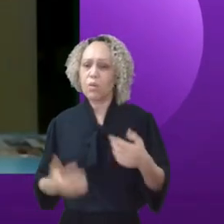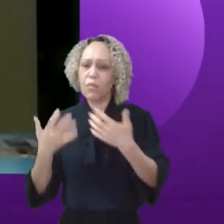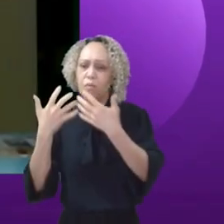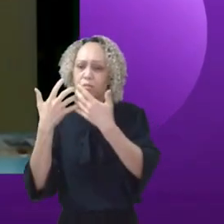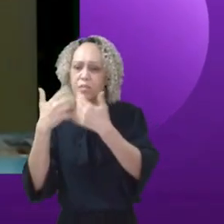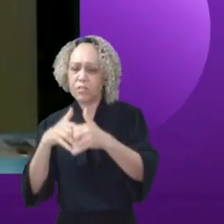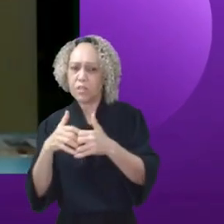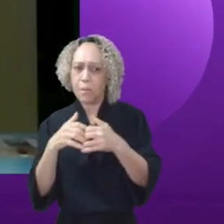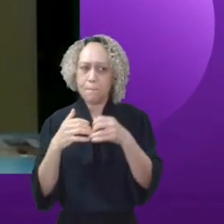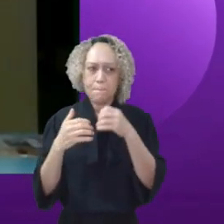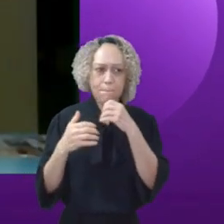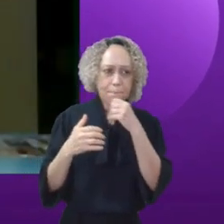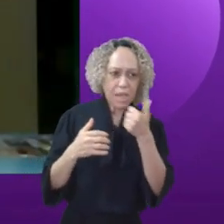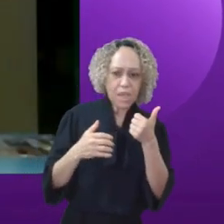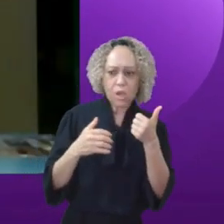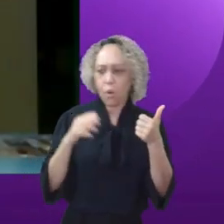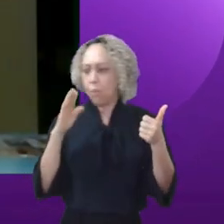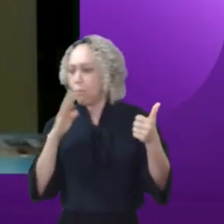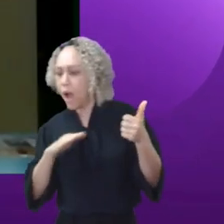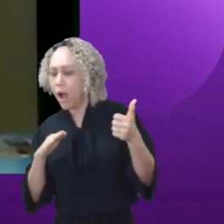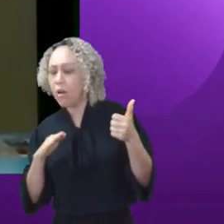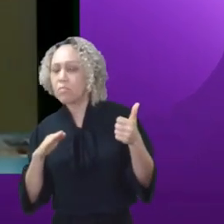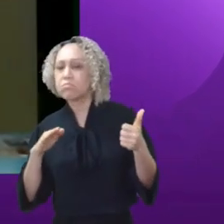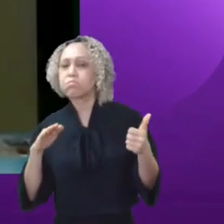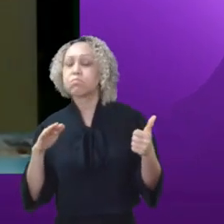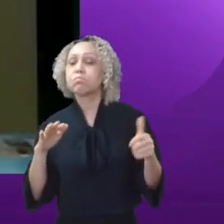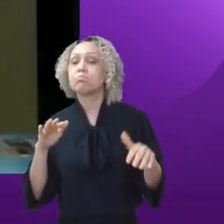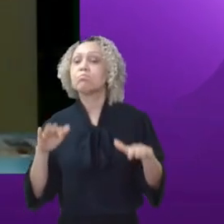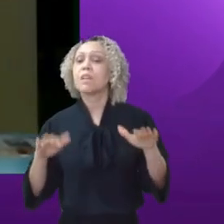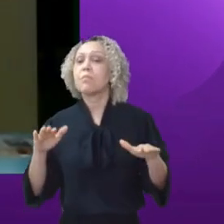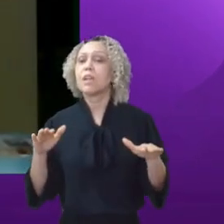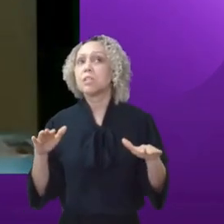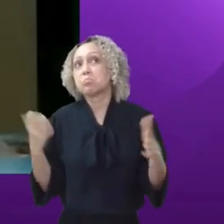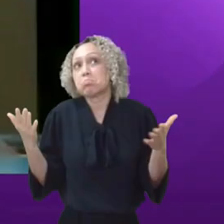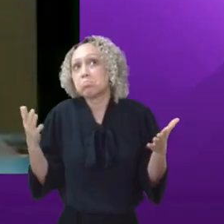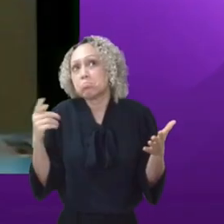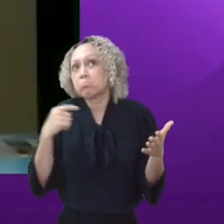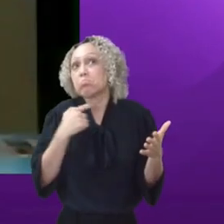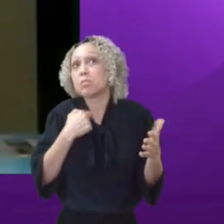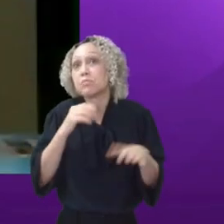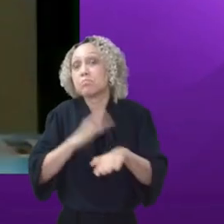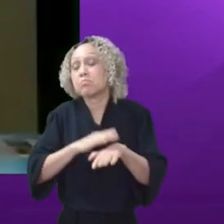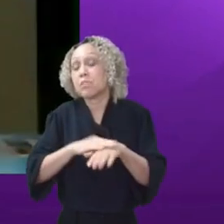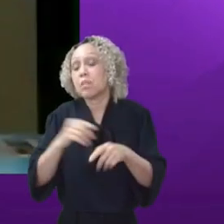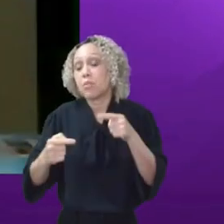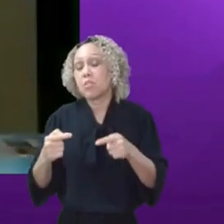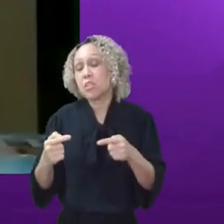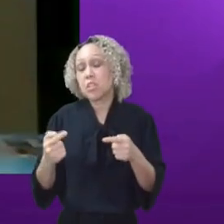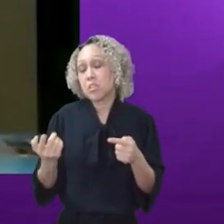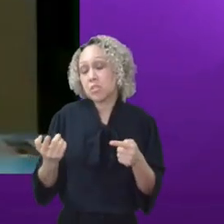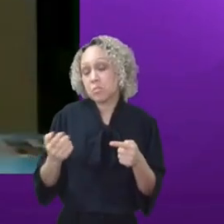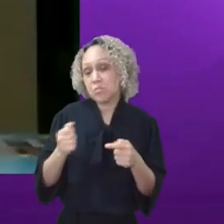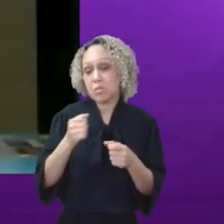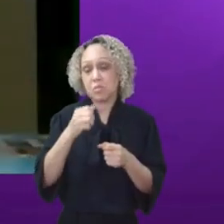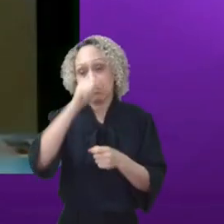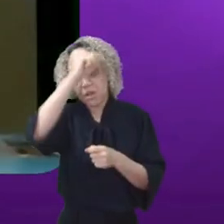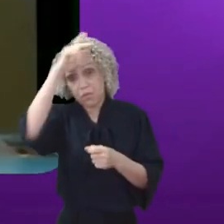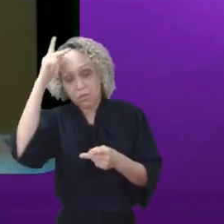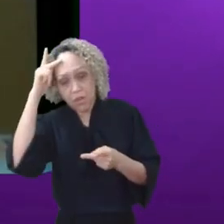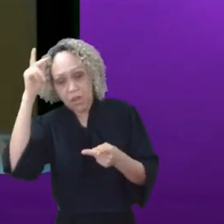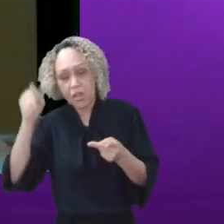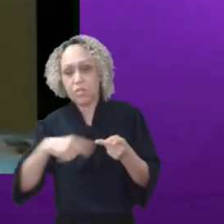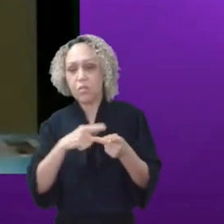mal, dependendo muito da vontade política dos governantes. Né? Se são prefeitos, governadores,